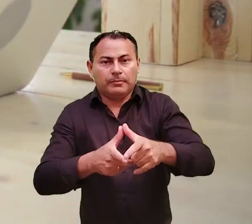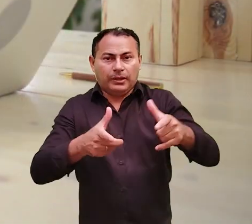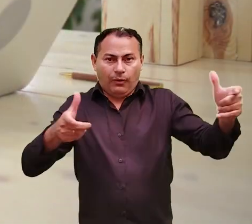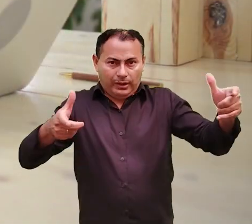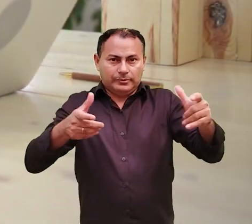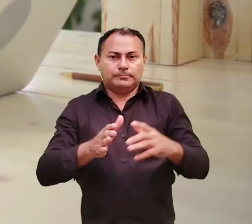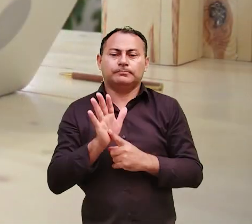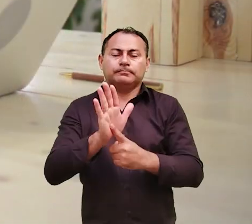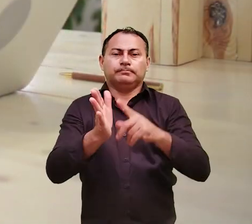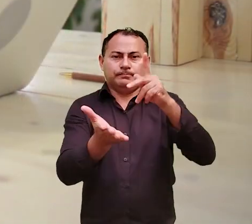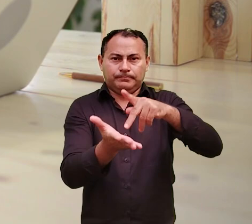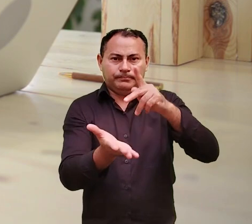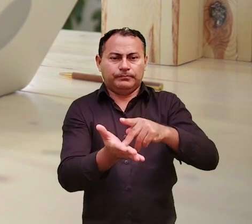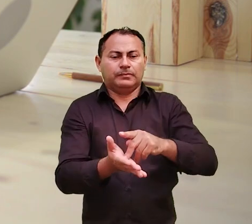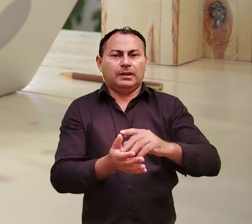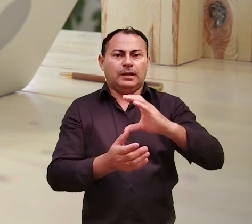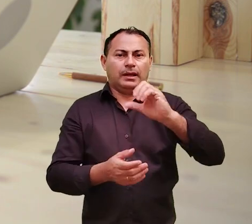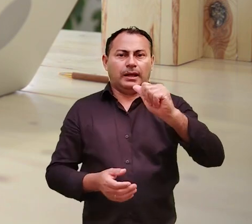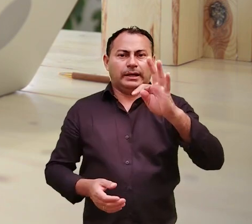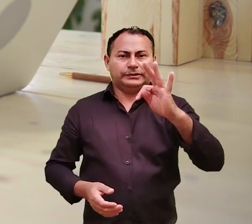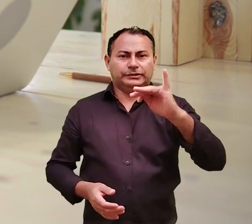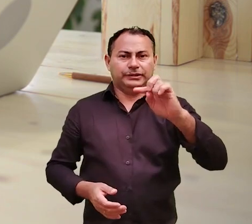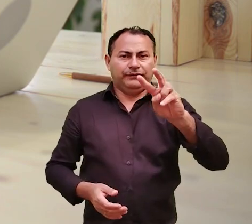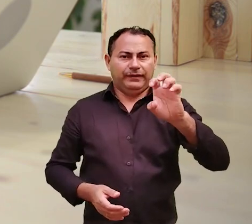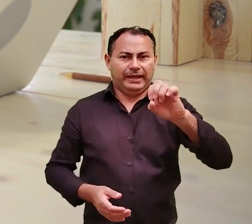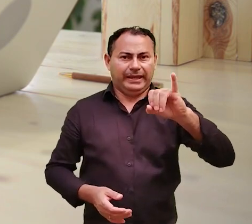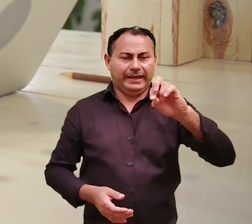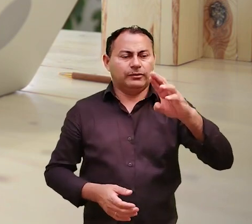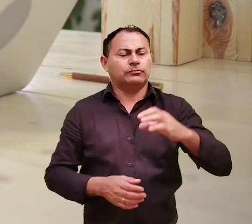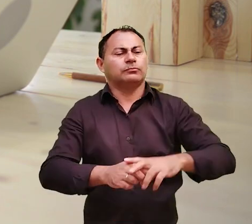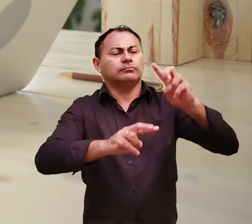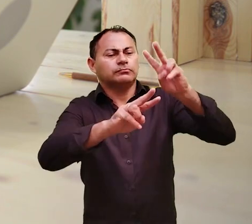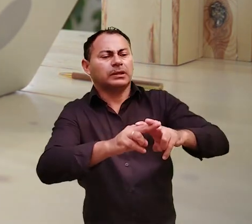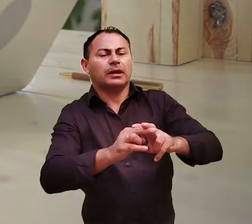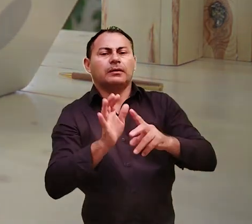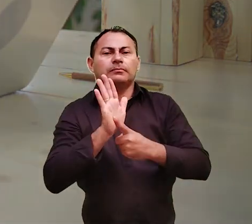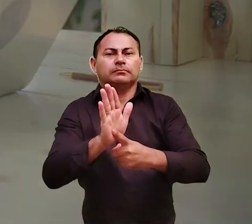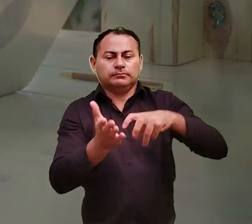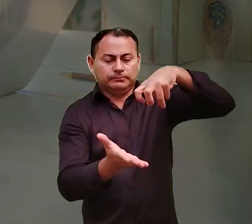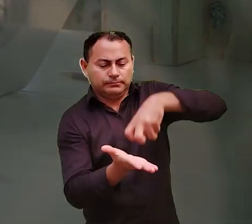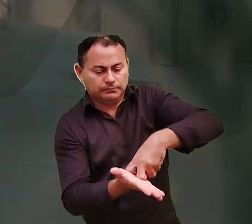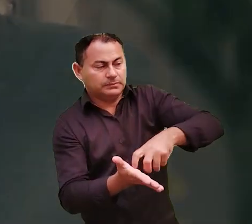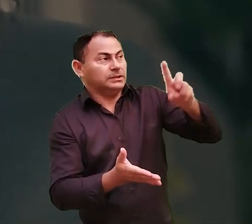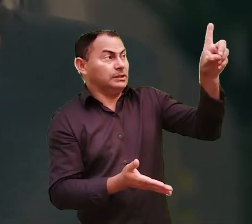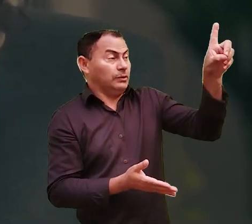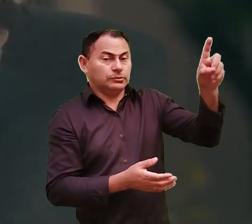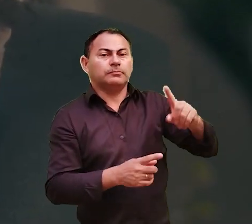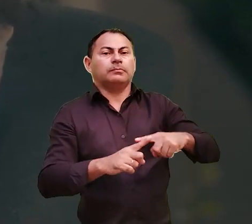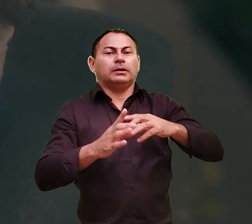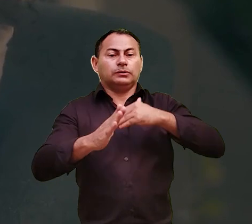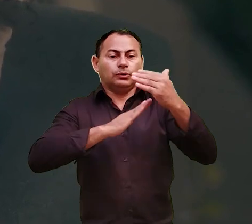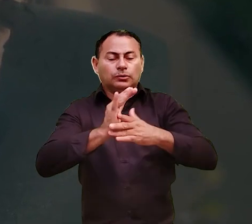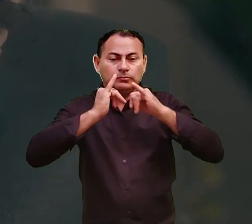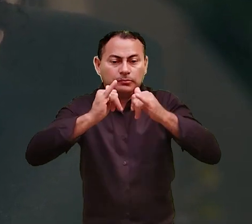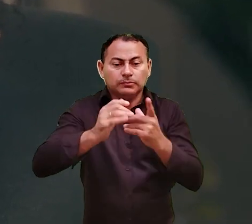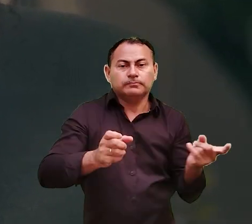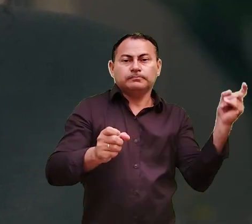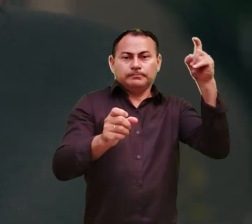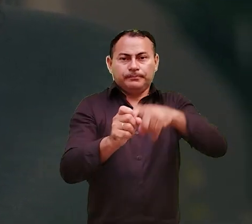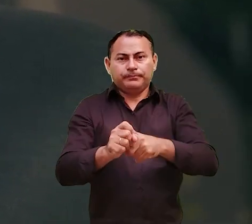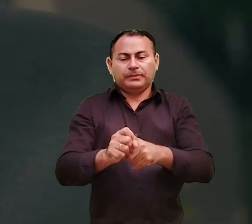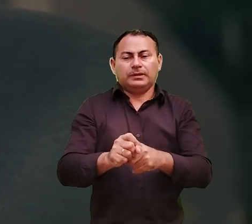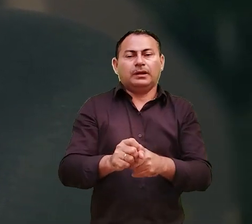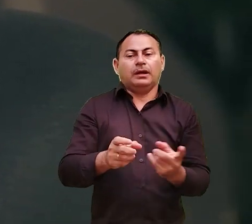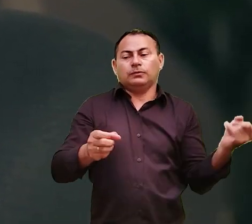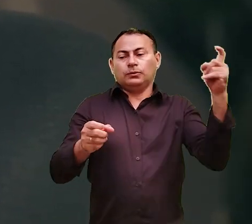maiores. Todos eles enfatizam a realidade de um cativeiro que representa um castigo de Deus. Mas todos eles pregam